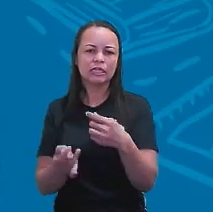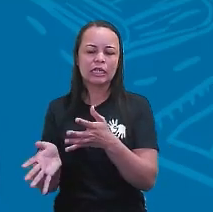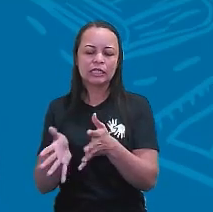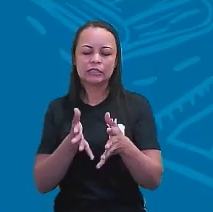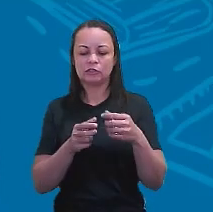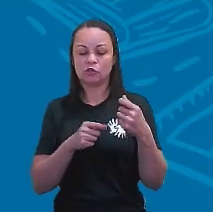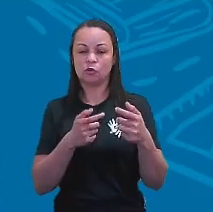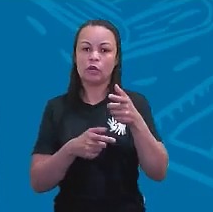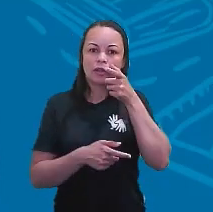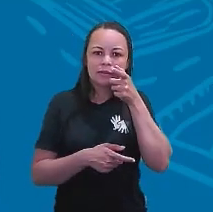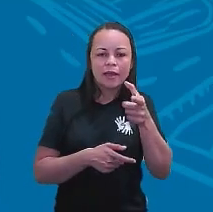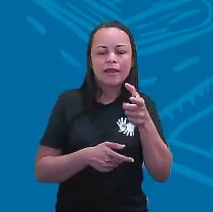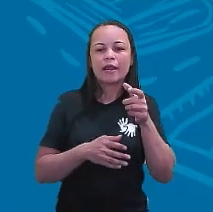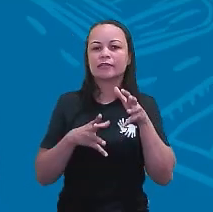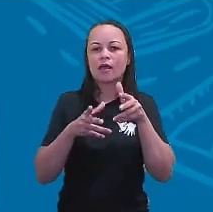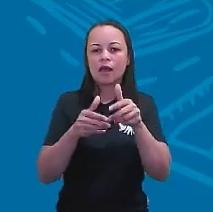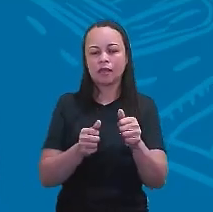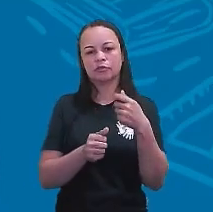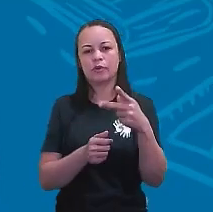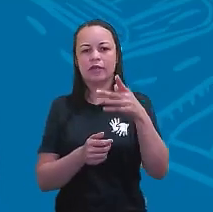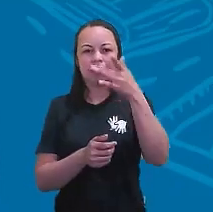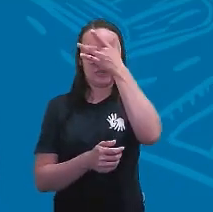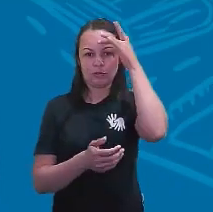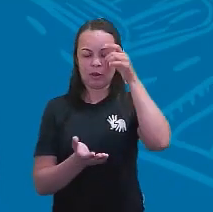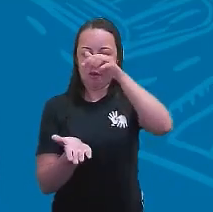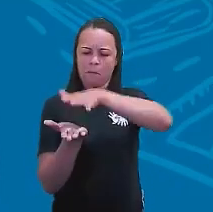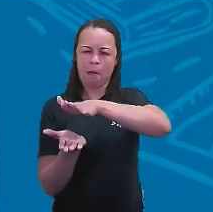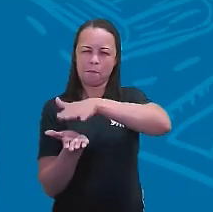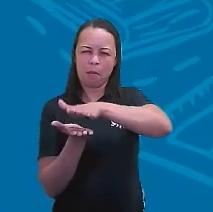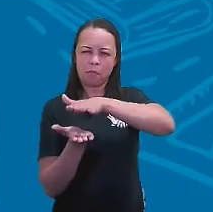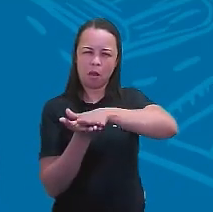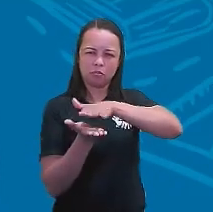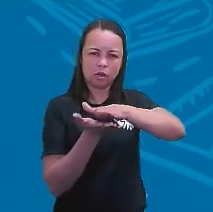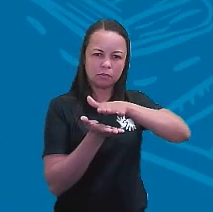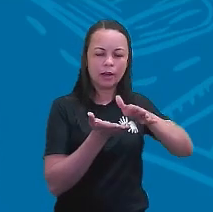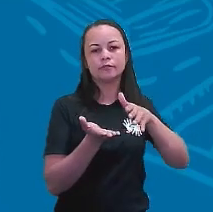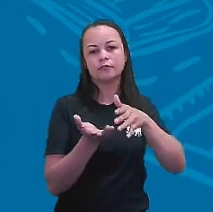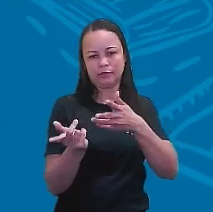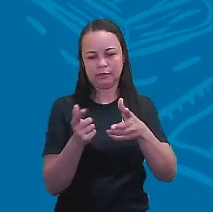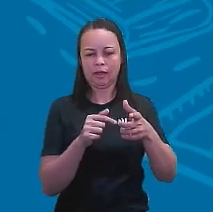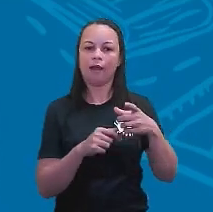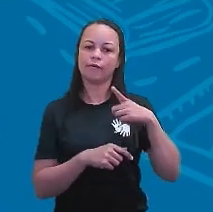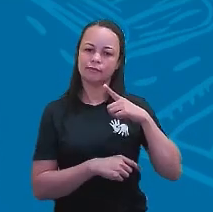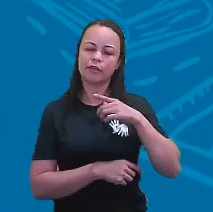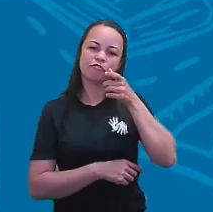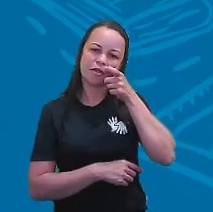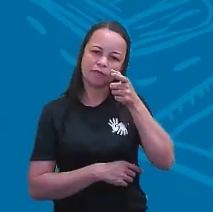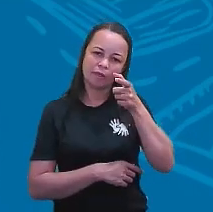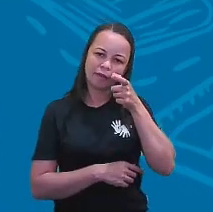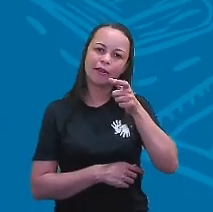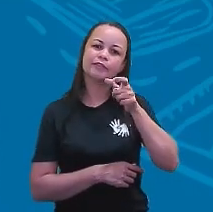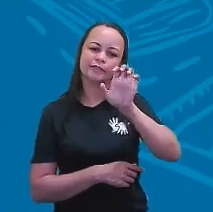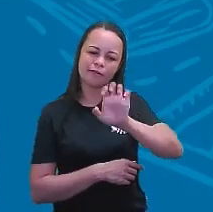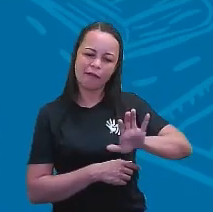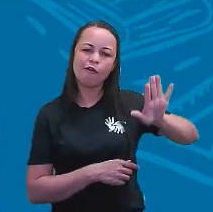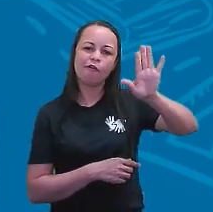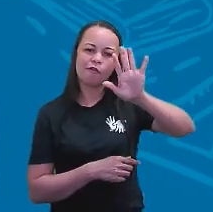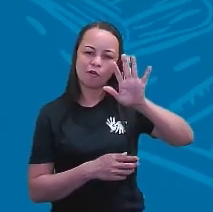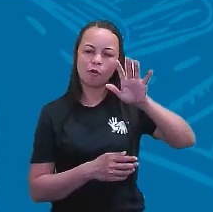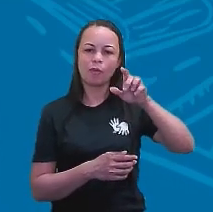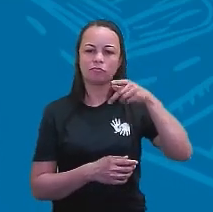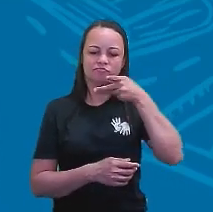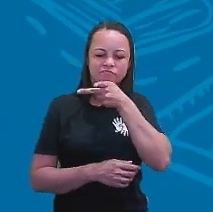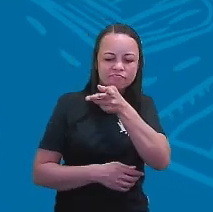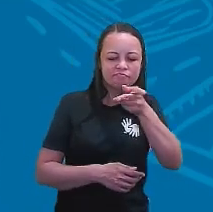editores interessados em publicar os seus livros. Então começou aí o interesse, tá? Lá na Europa, quando ele faz essas